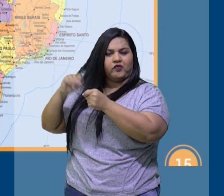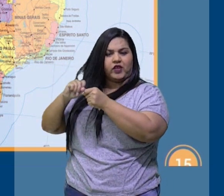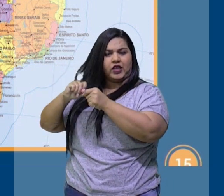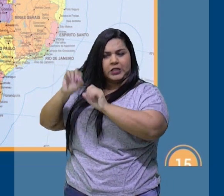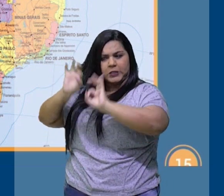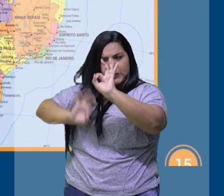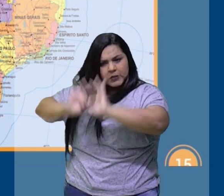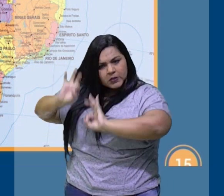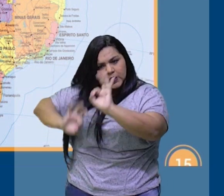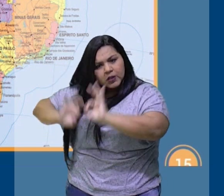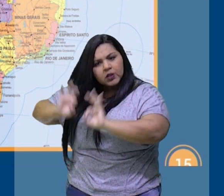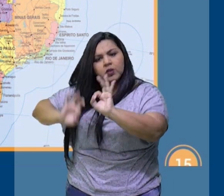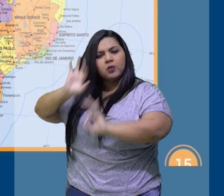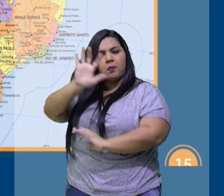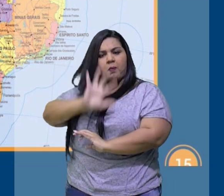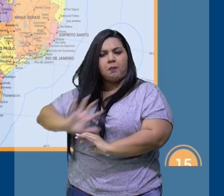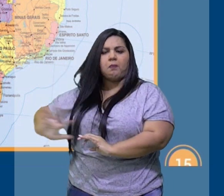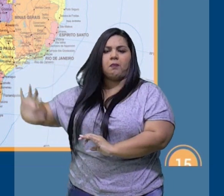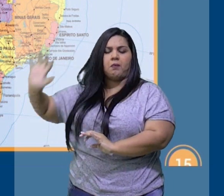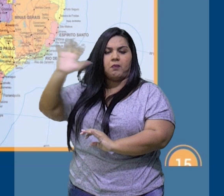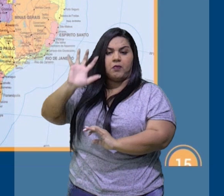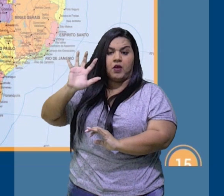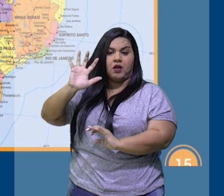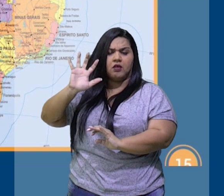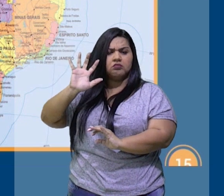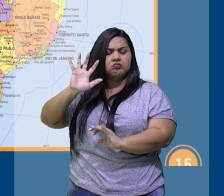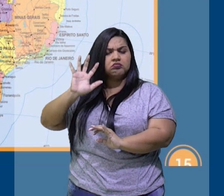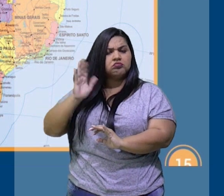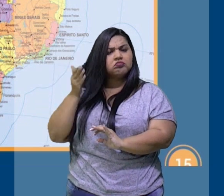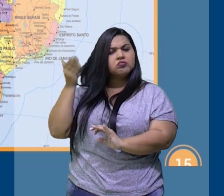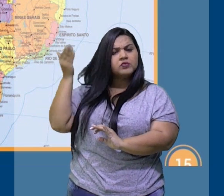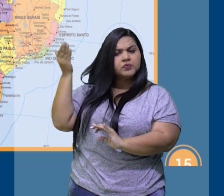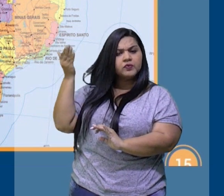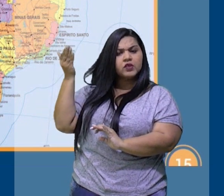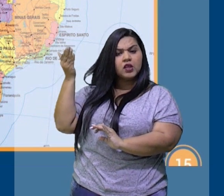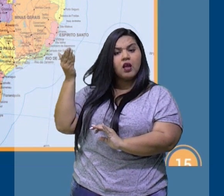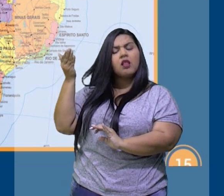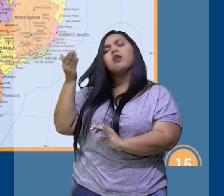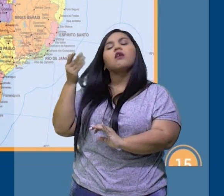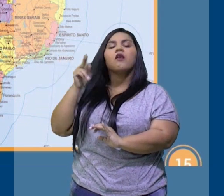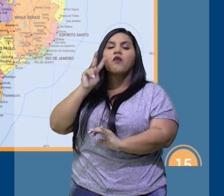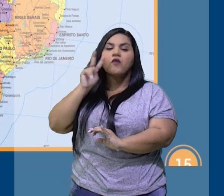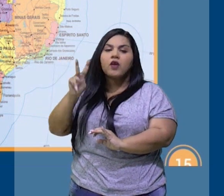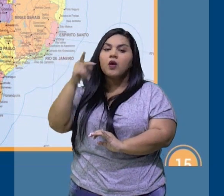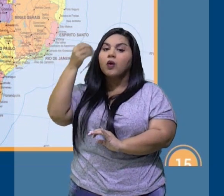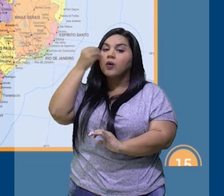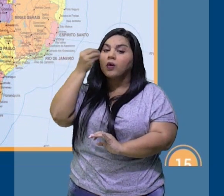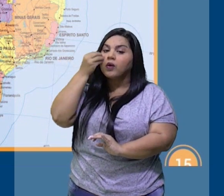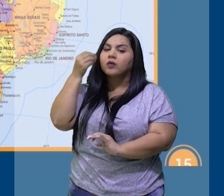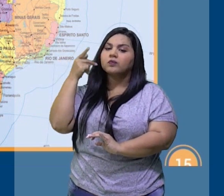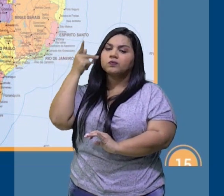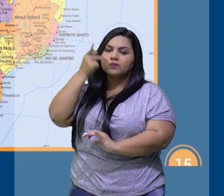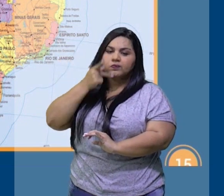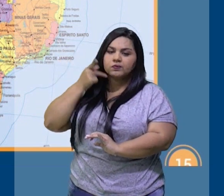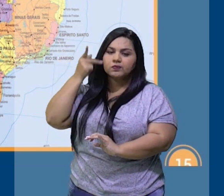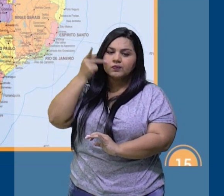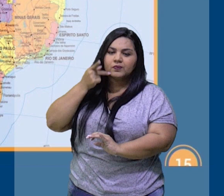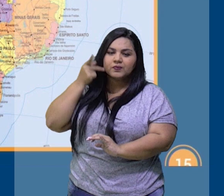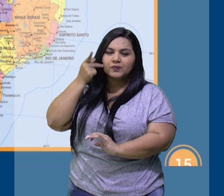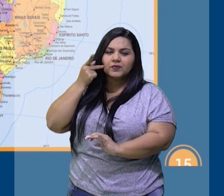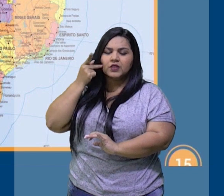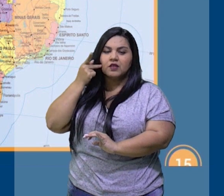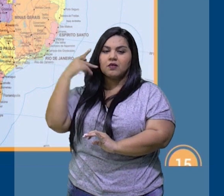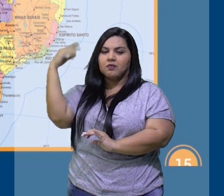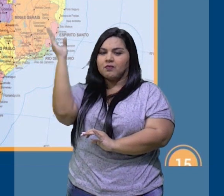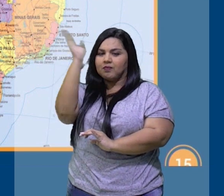aquele determinado mapa. No caso aqui, a gente tem um mapa político, né? Como a gente pode observar, esse mapa do Brasil